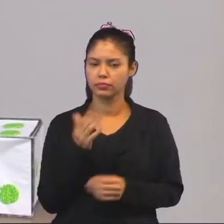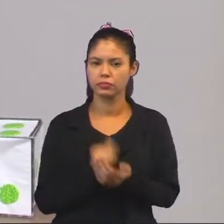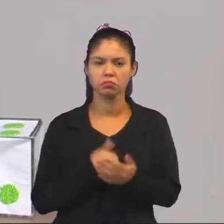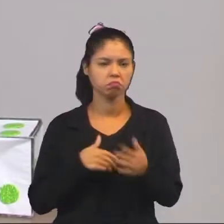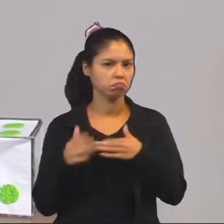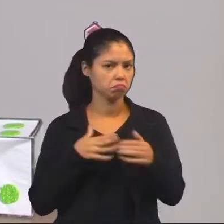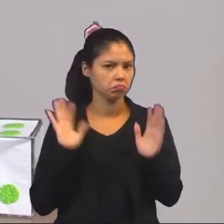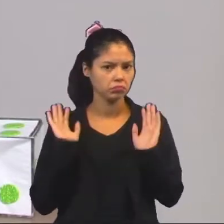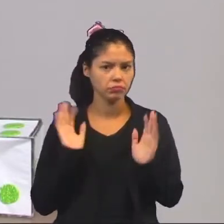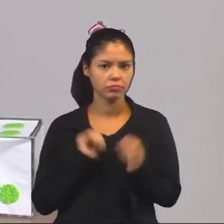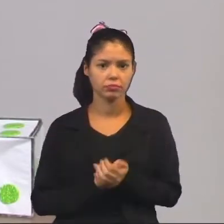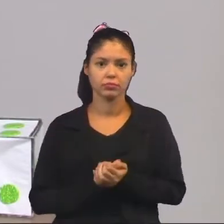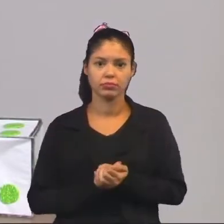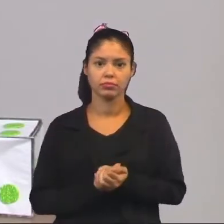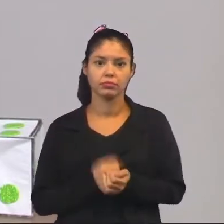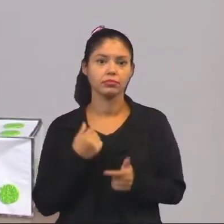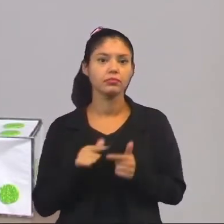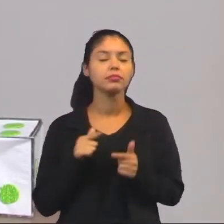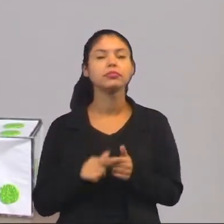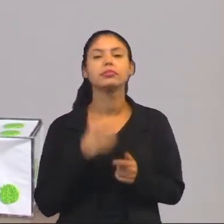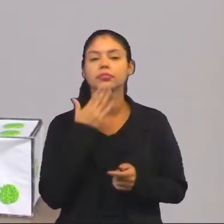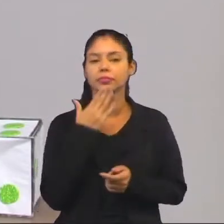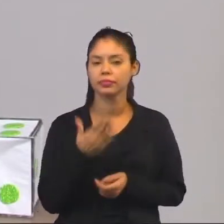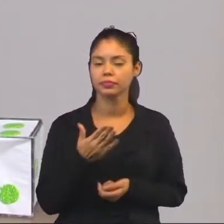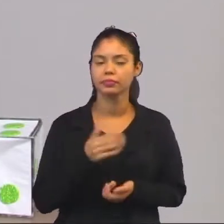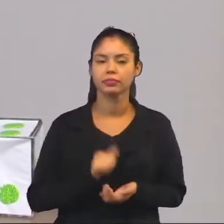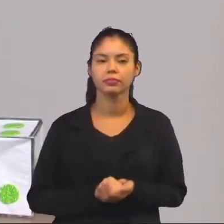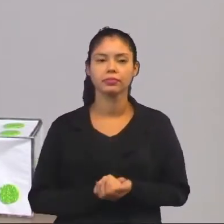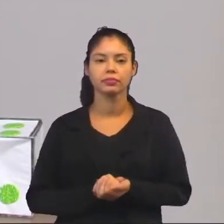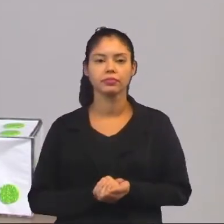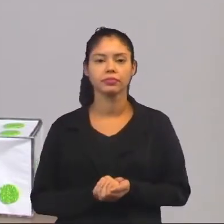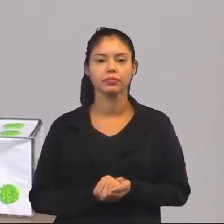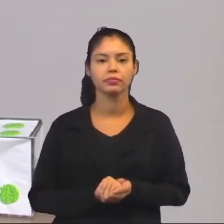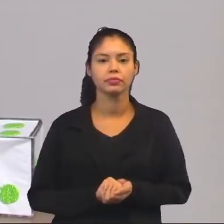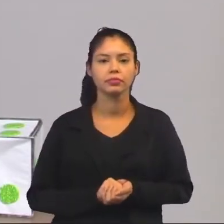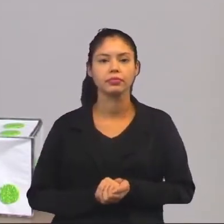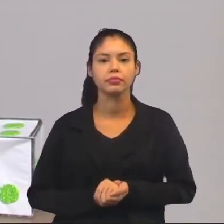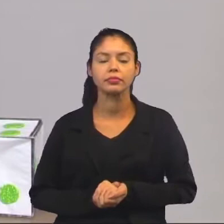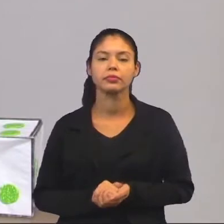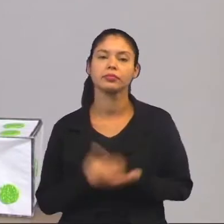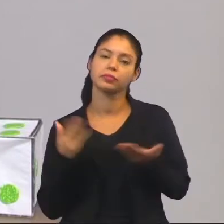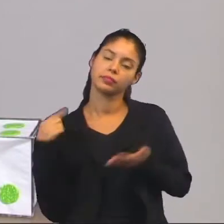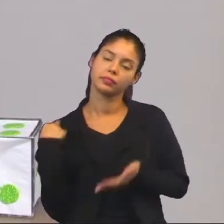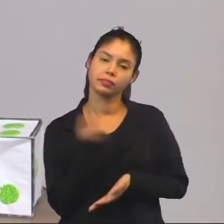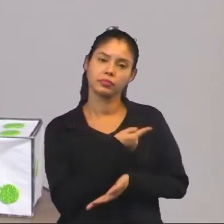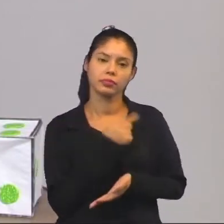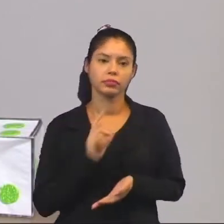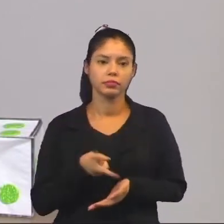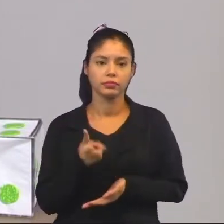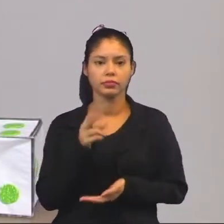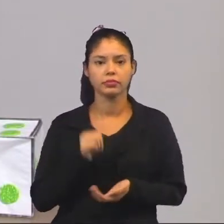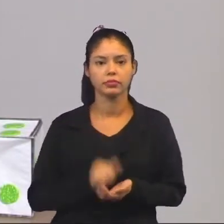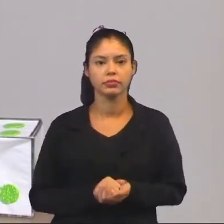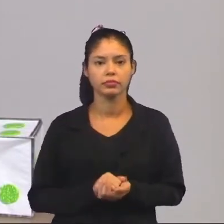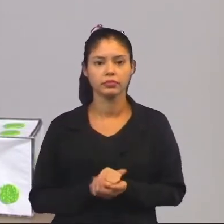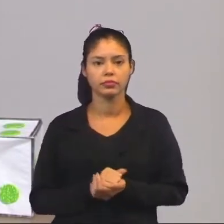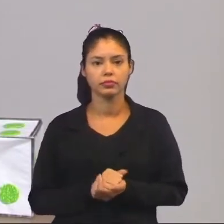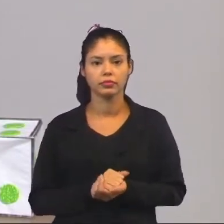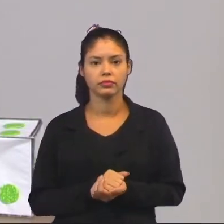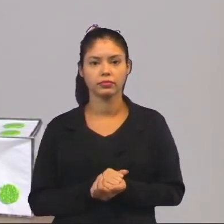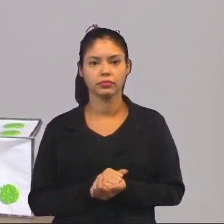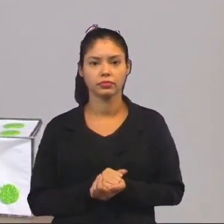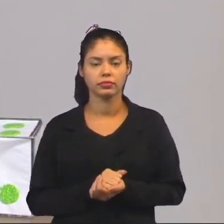que for o probleminha esteja nos dando para solucionar. Para a gente dar continuidade, eu